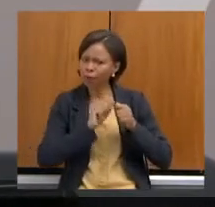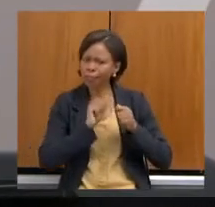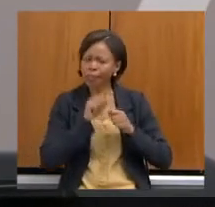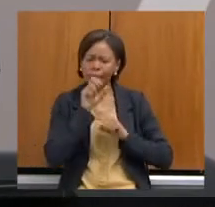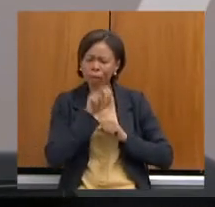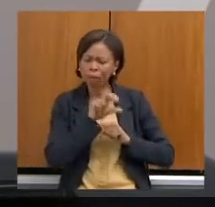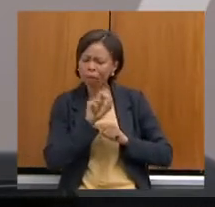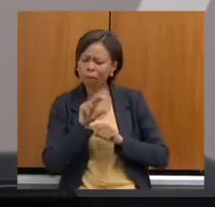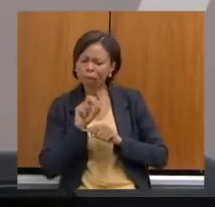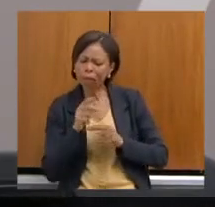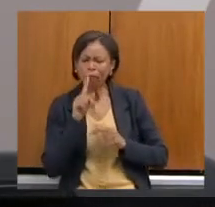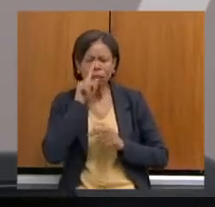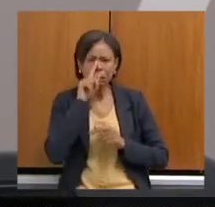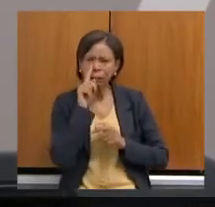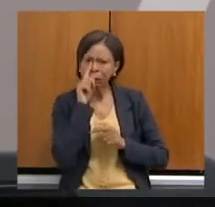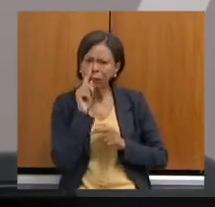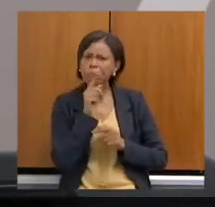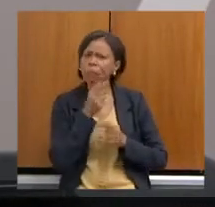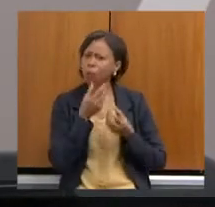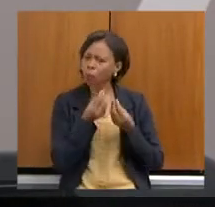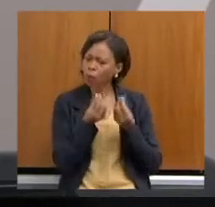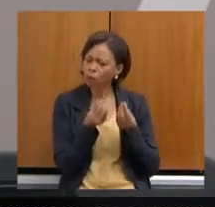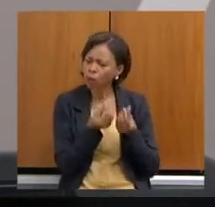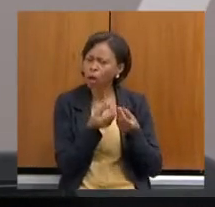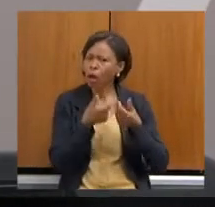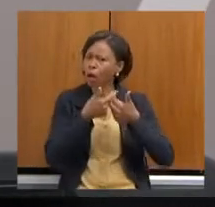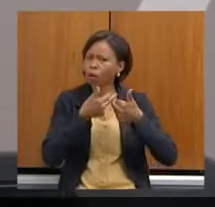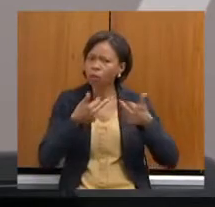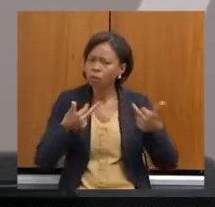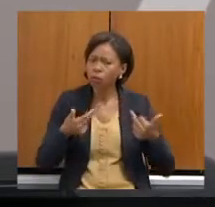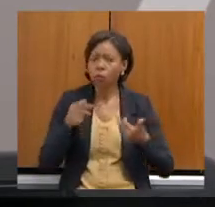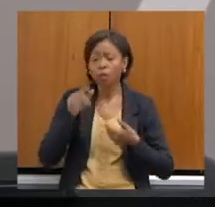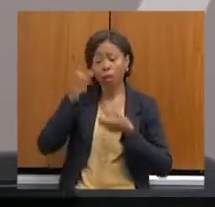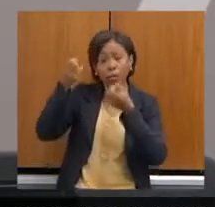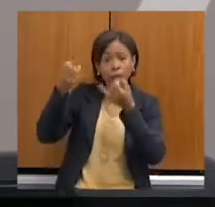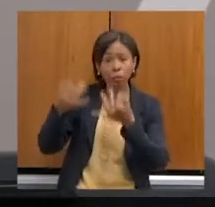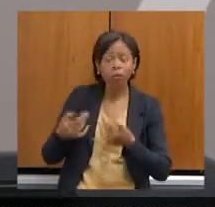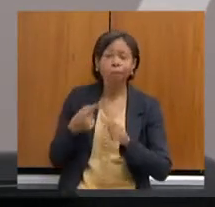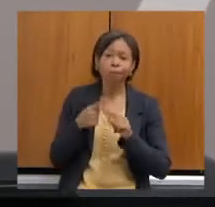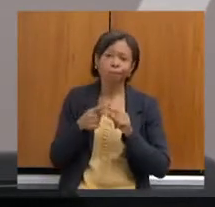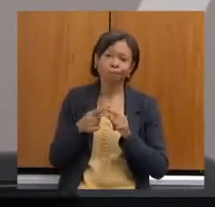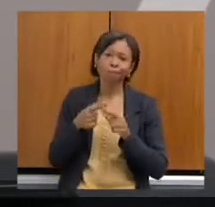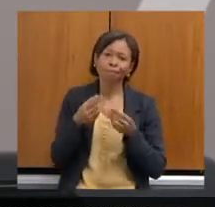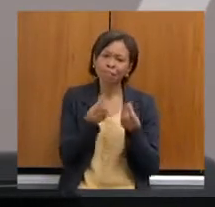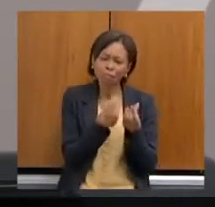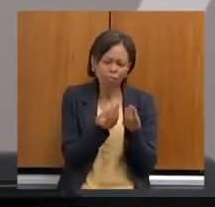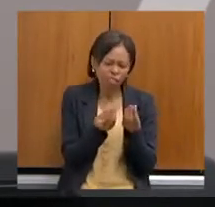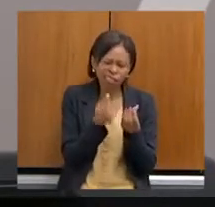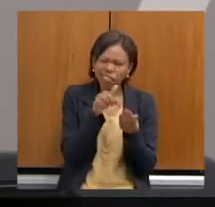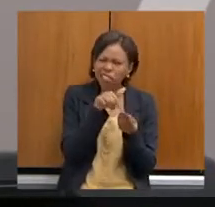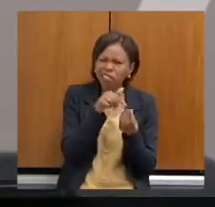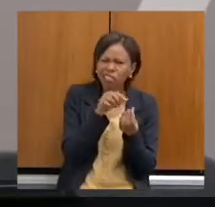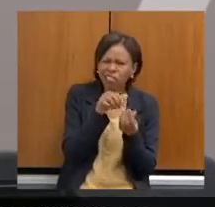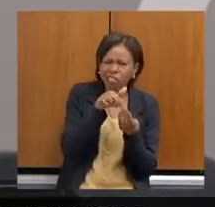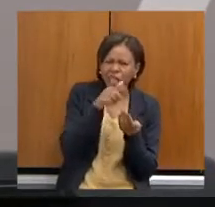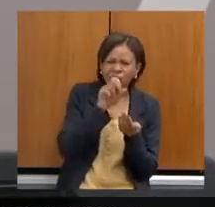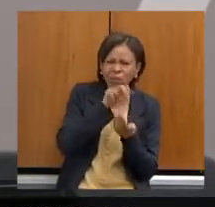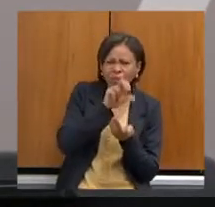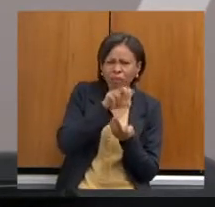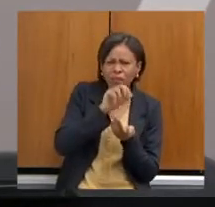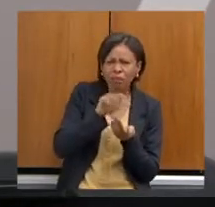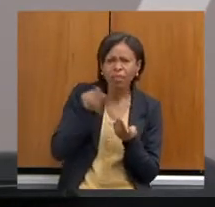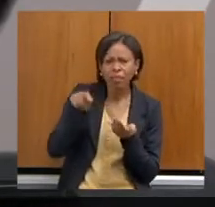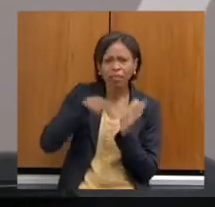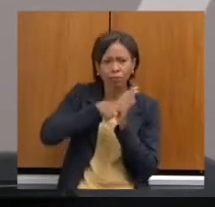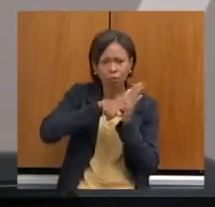a mais e a substância que eles estavam pesquisando em toda a cachaça que fica